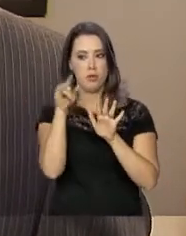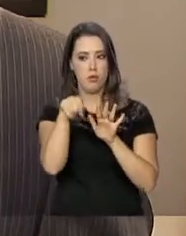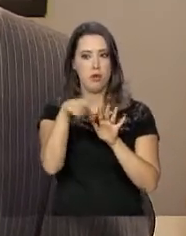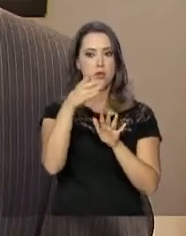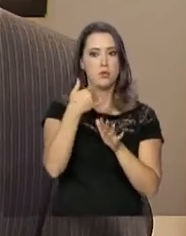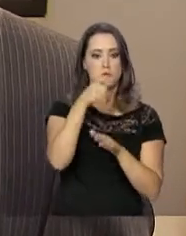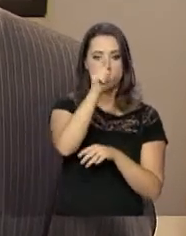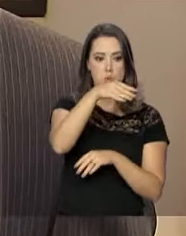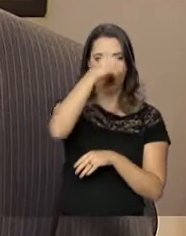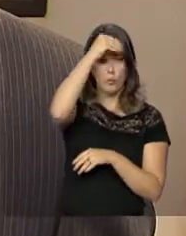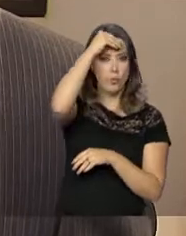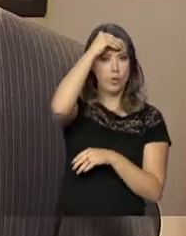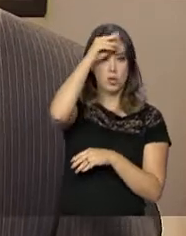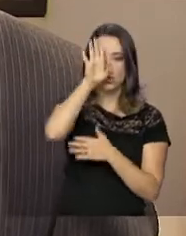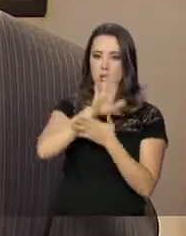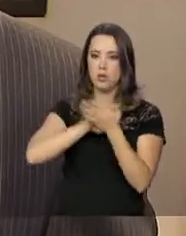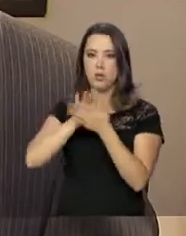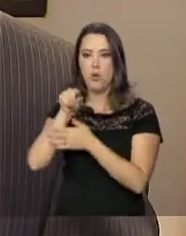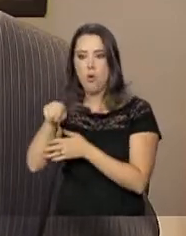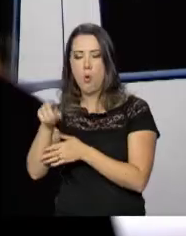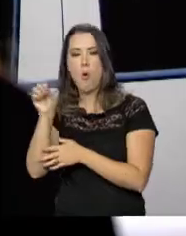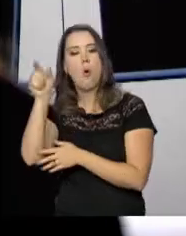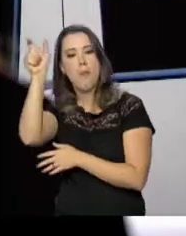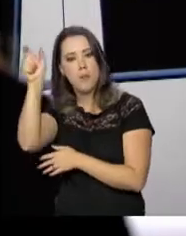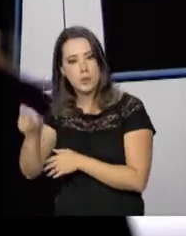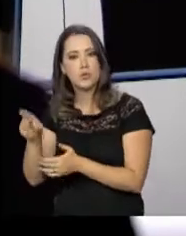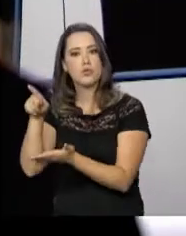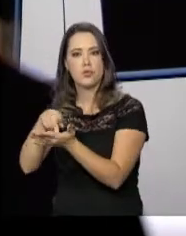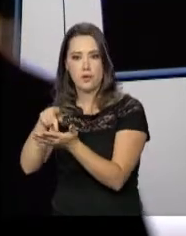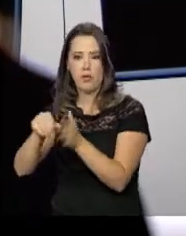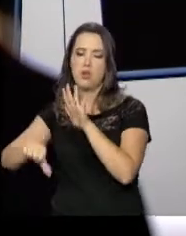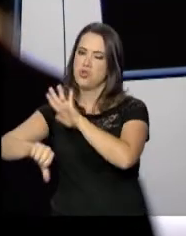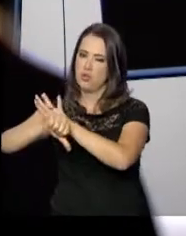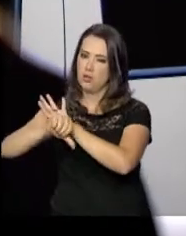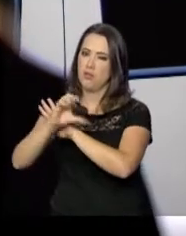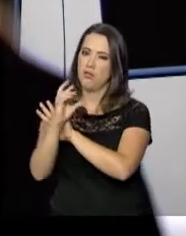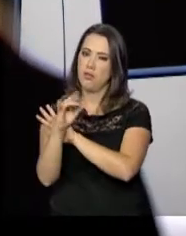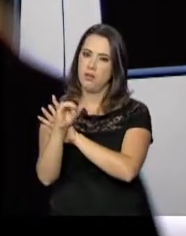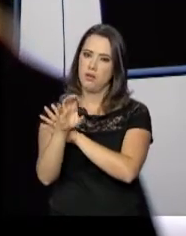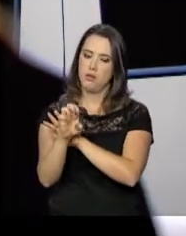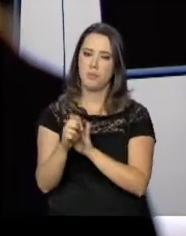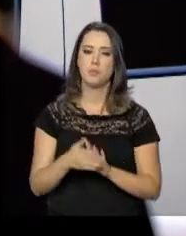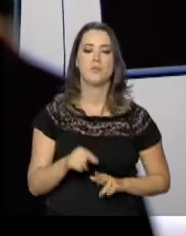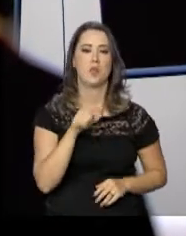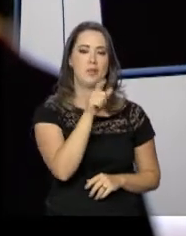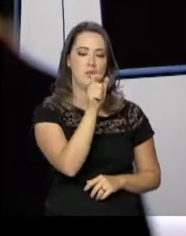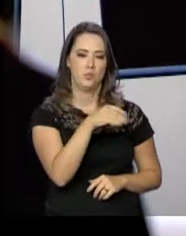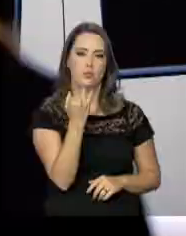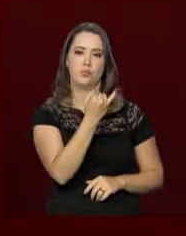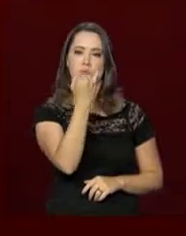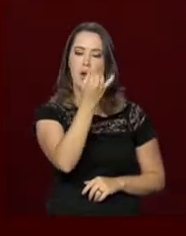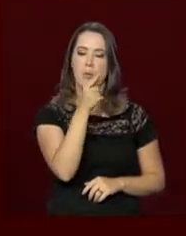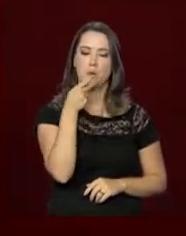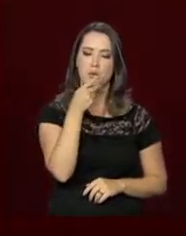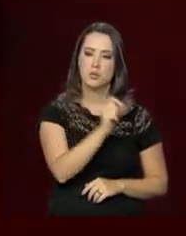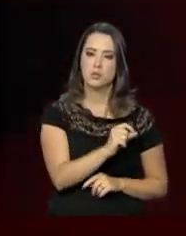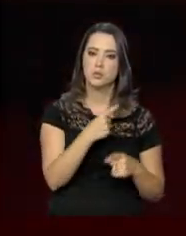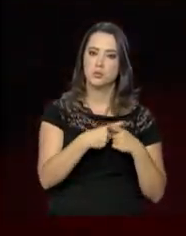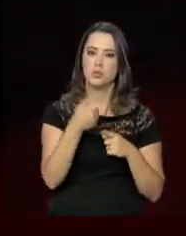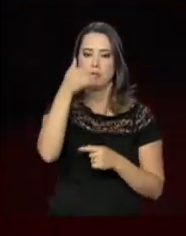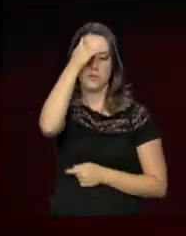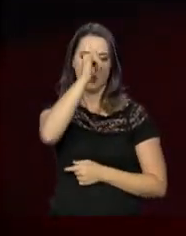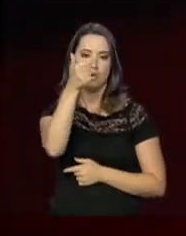indivíduos equivocadamente apontados como autores de deles para quem já foi vítima essa é uma ação importante para evitar que outras pessoas